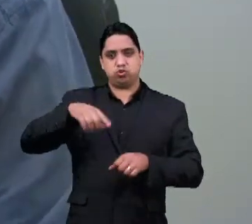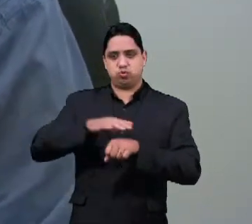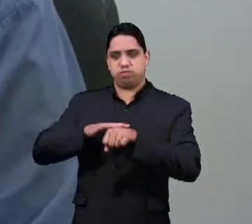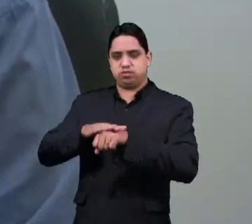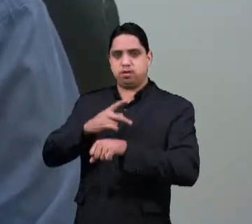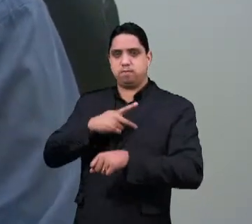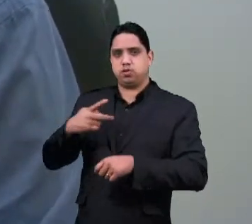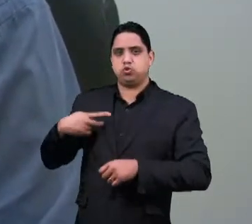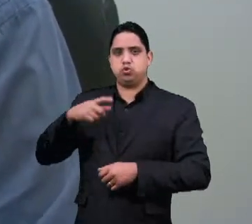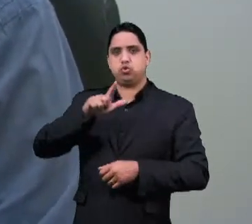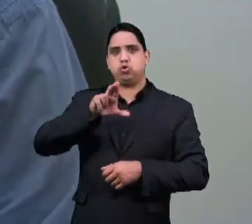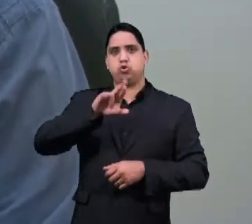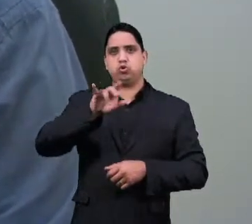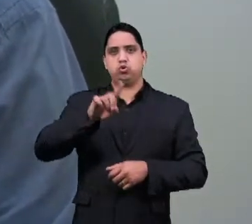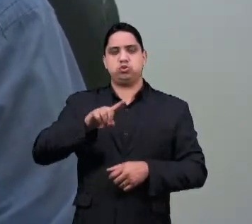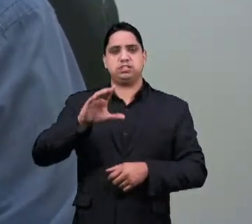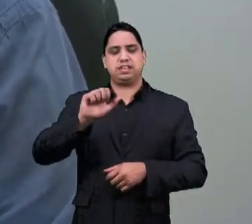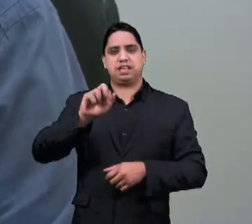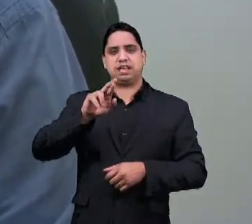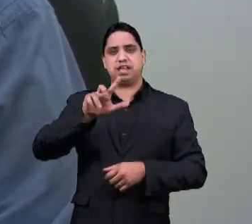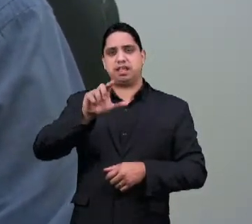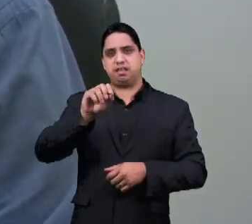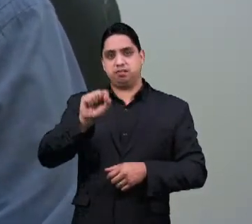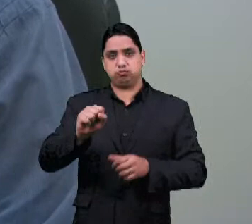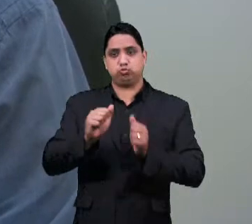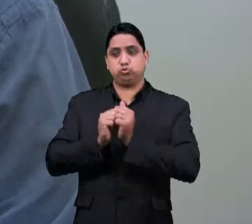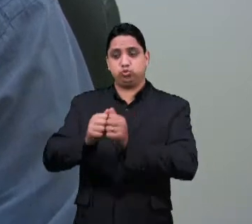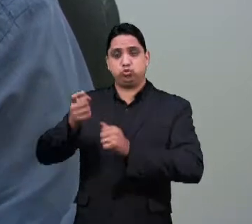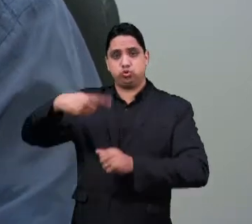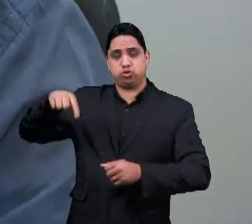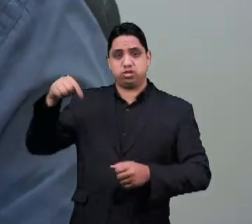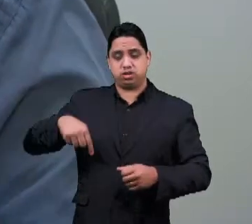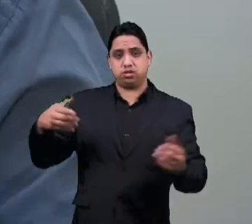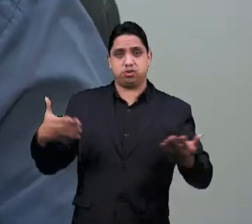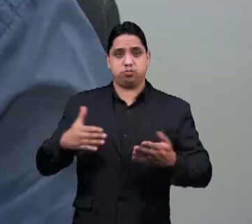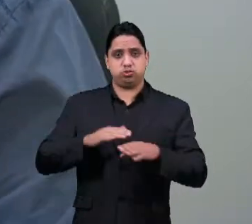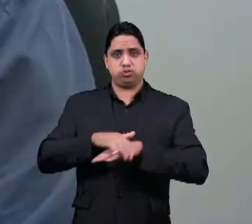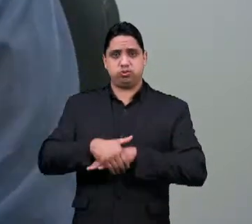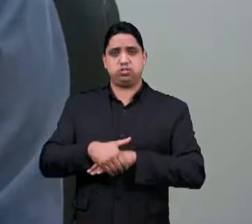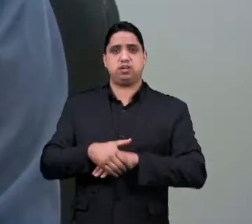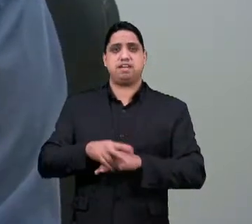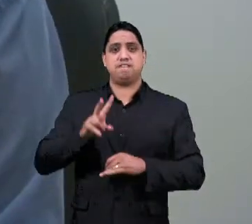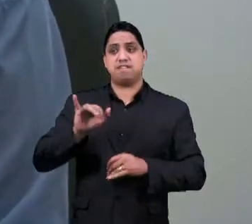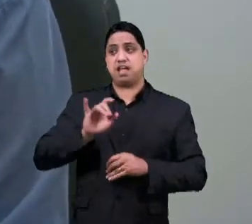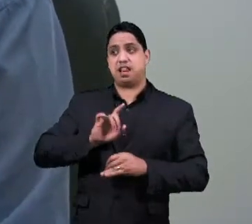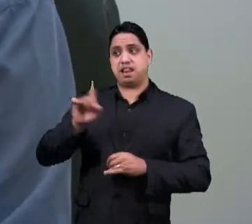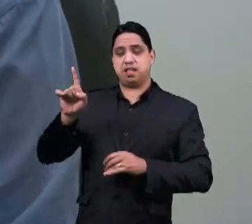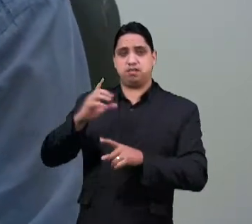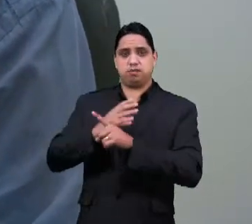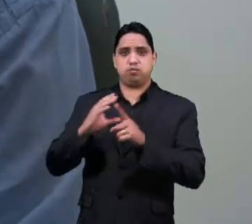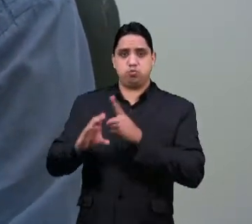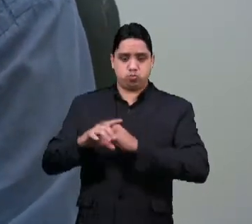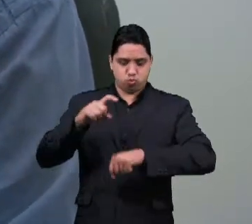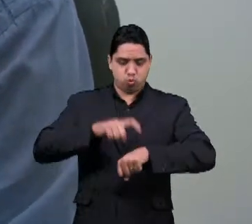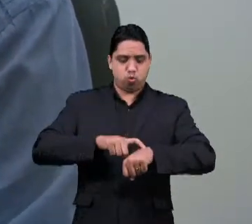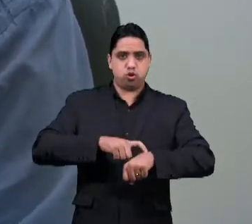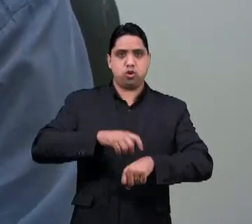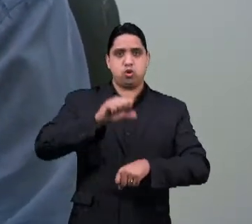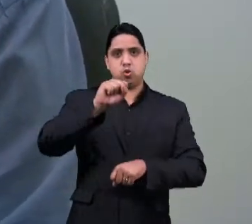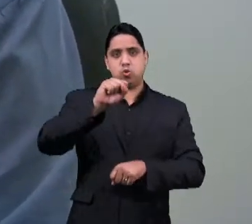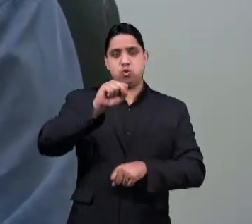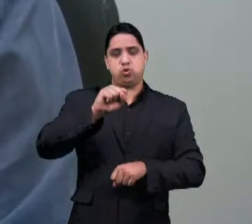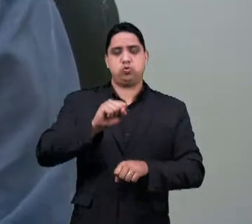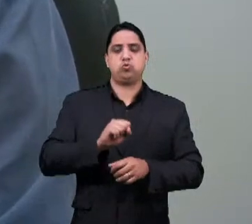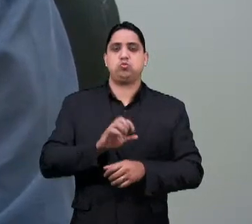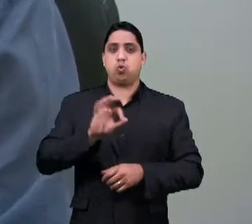Monferrari. Ele está conosco aqui nessa noite, estará ali no culto às 8 horas, às 20 horas,